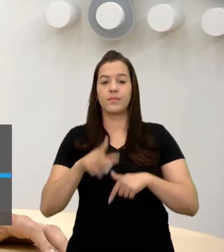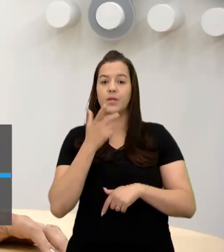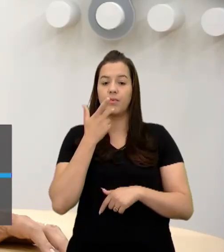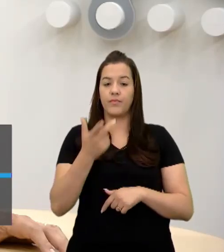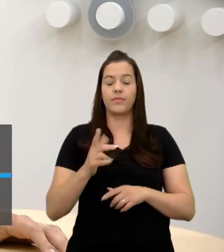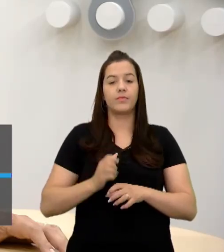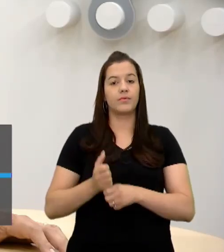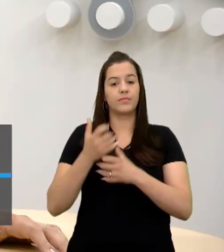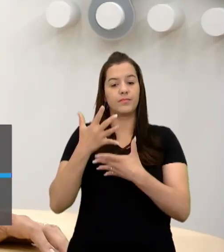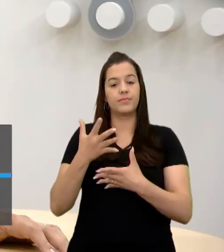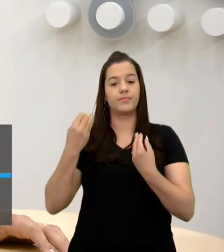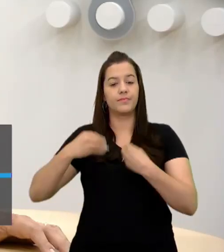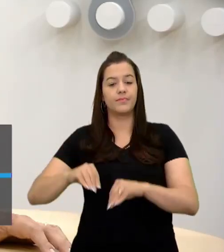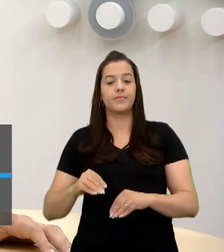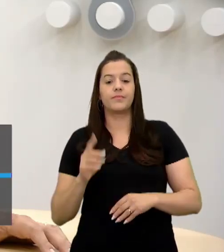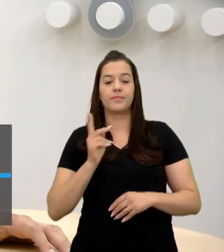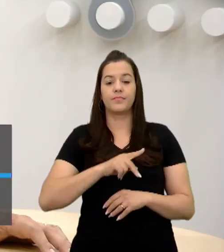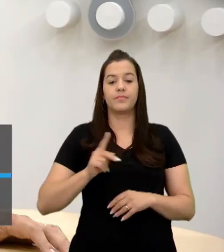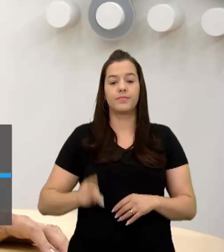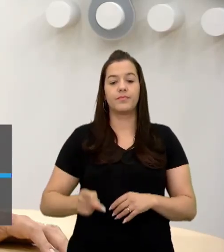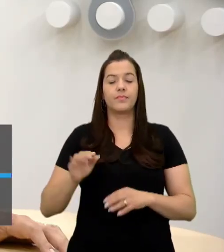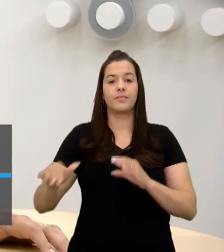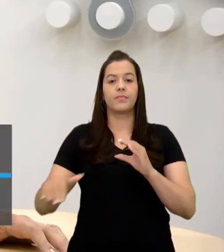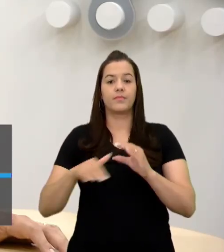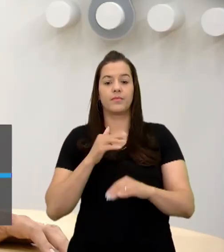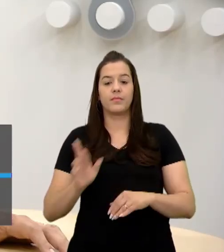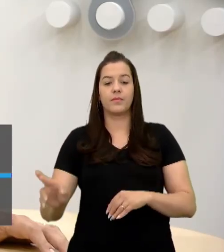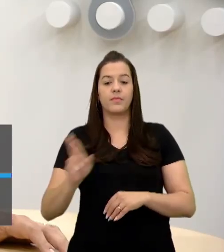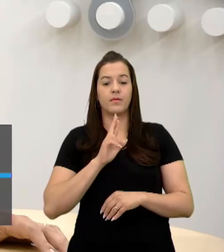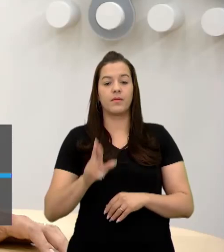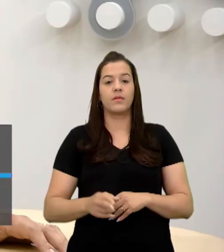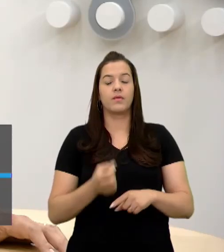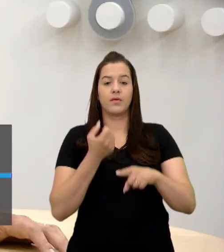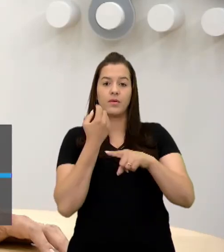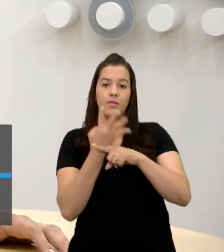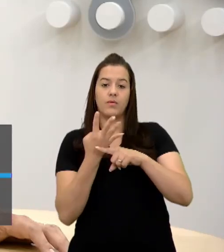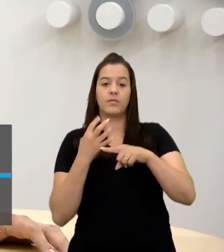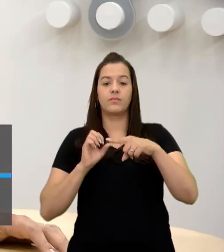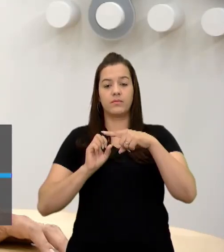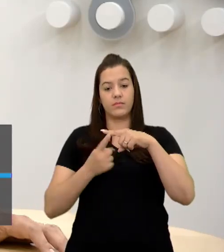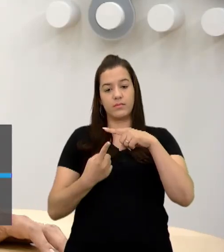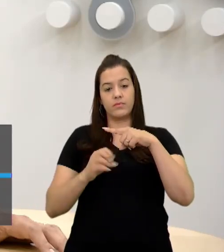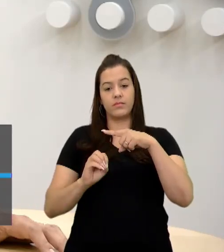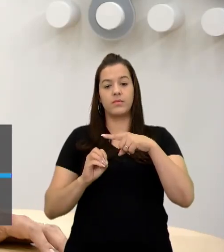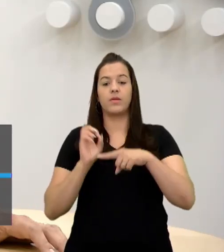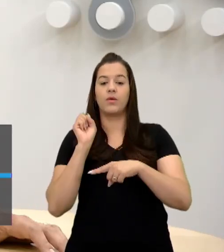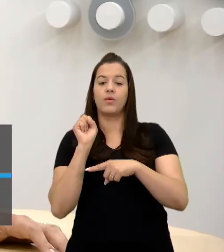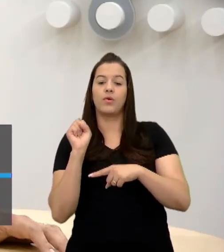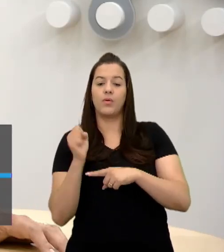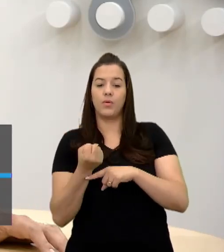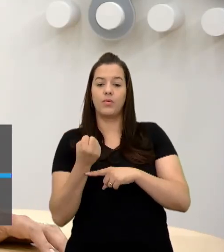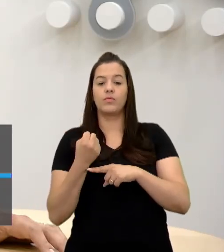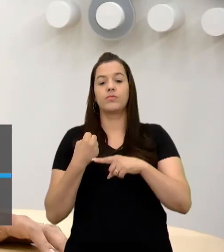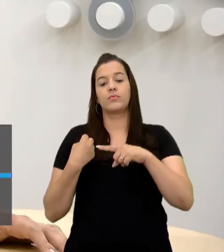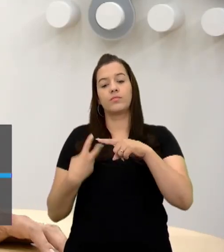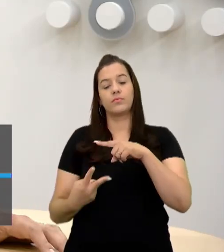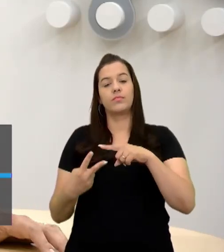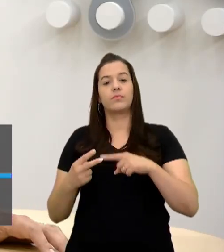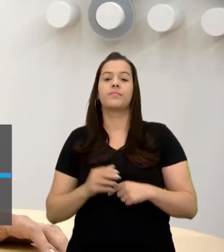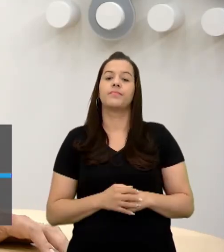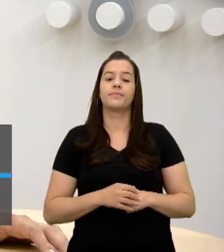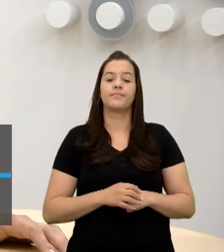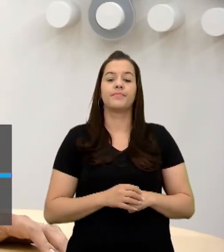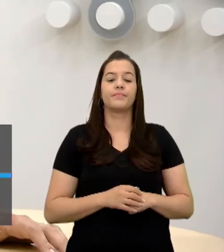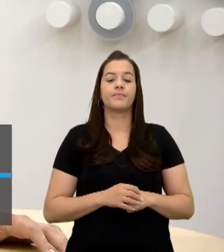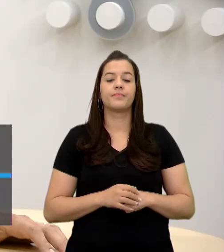gente vai aqui, ó, tá? Professor Zé Neres mandando a resposta aqui, 4 sobre 10, 8 sobre 2, tá? E aí